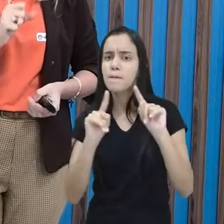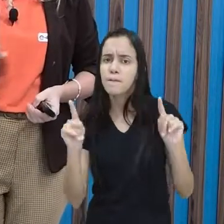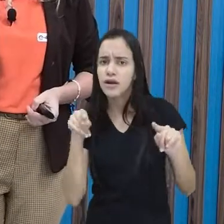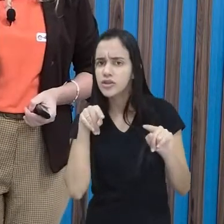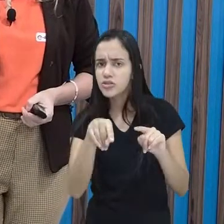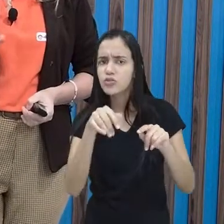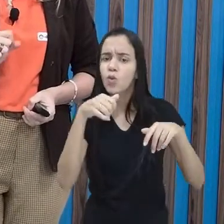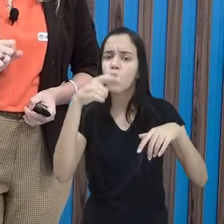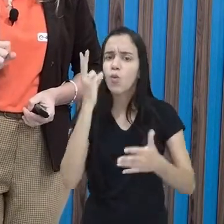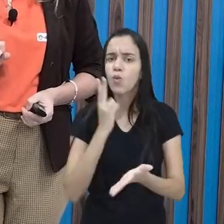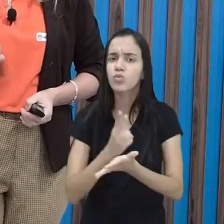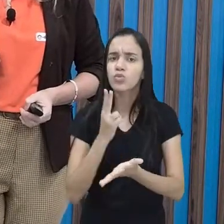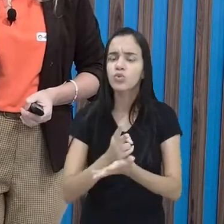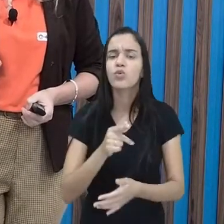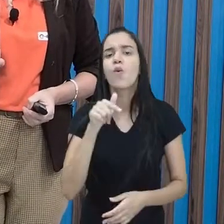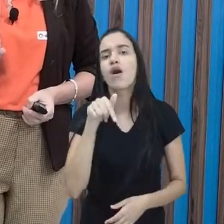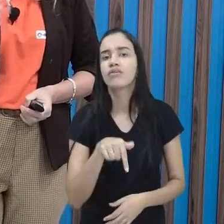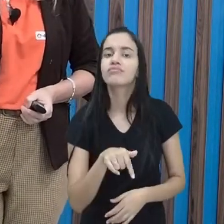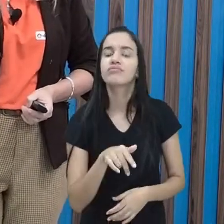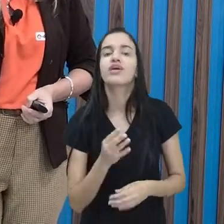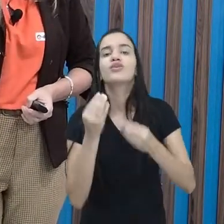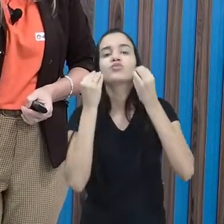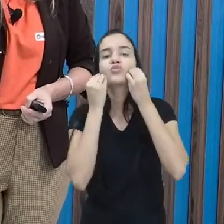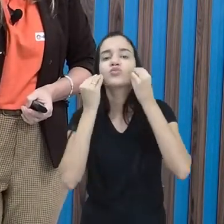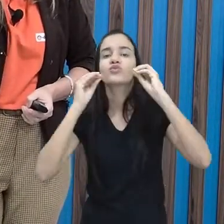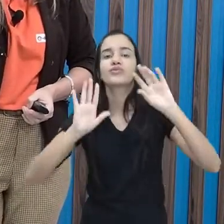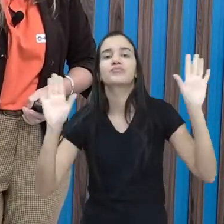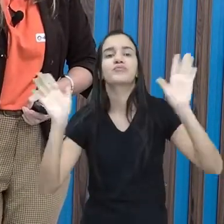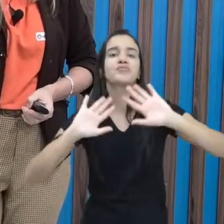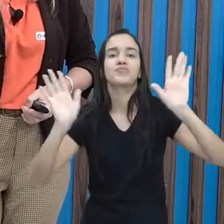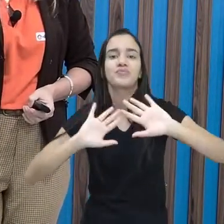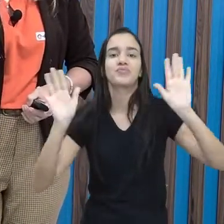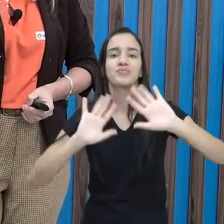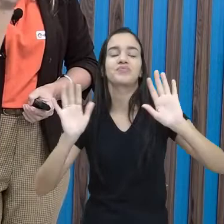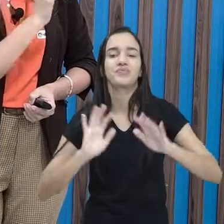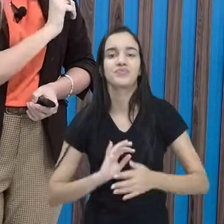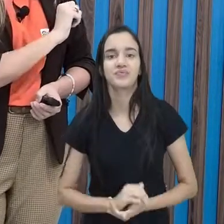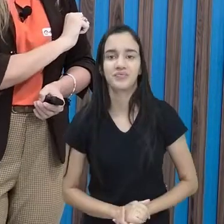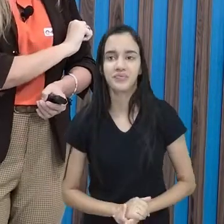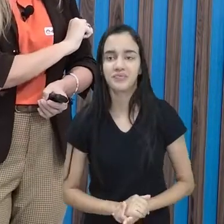saiam daí, porque tem muita coisa legal ainda. Beijão! Mua!